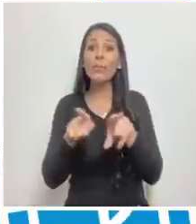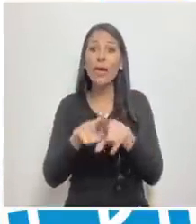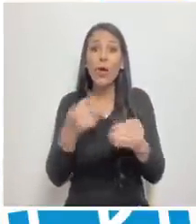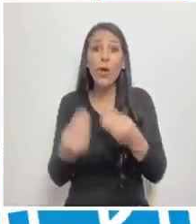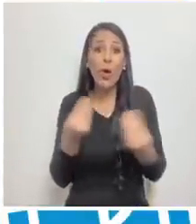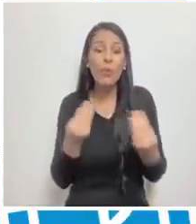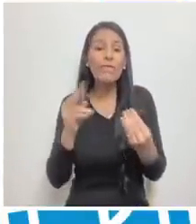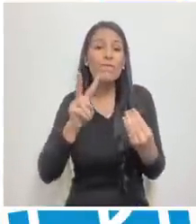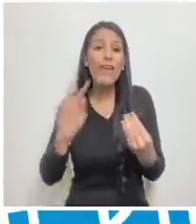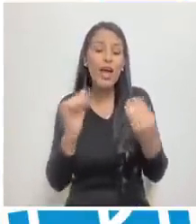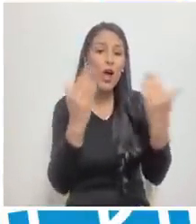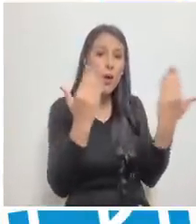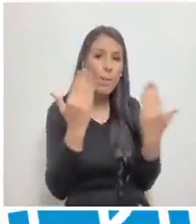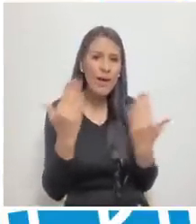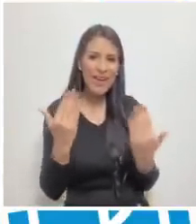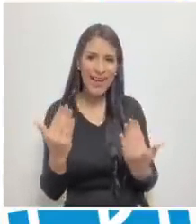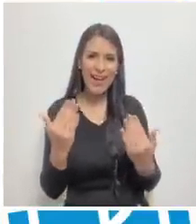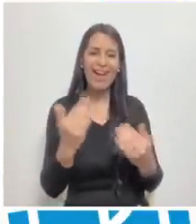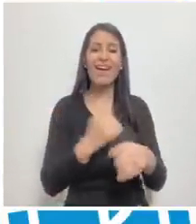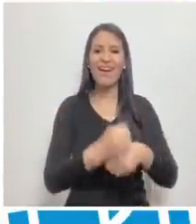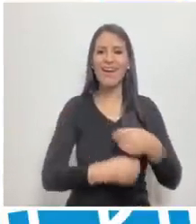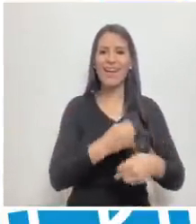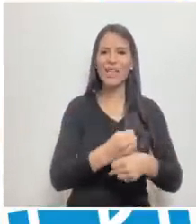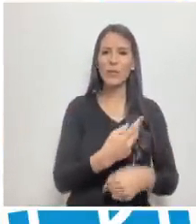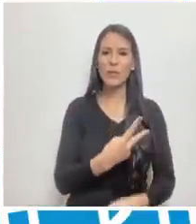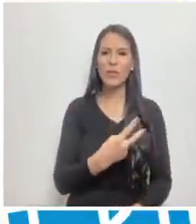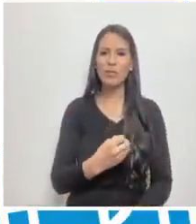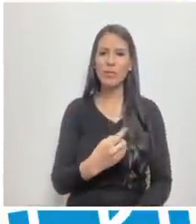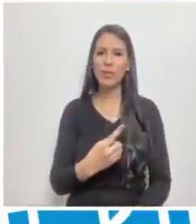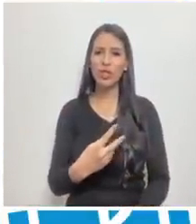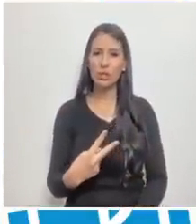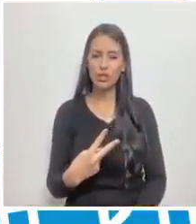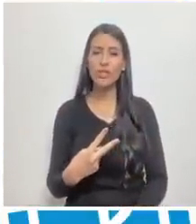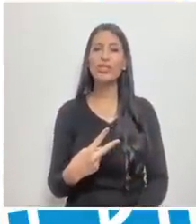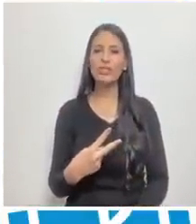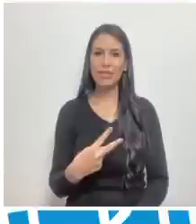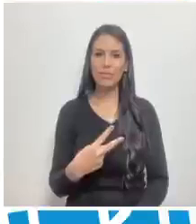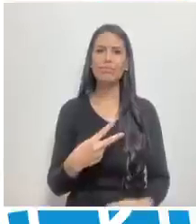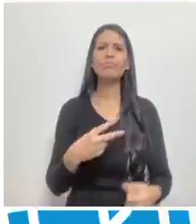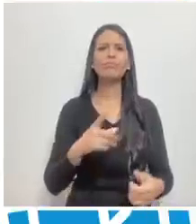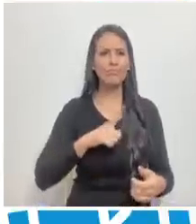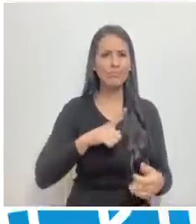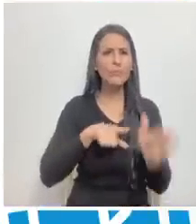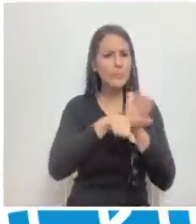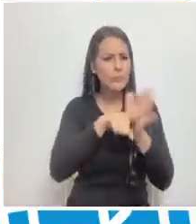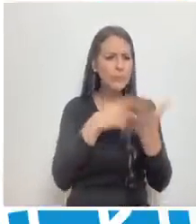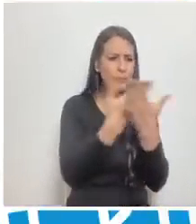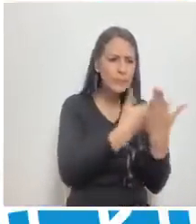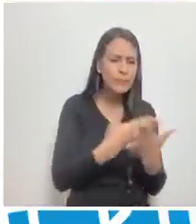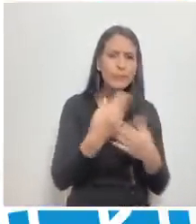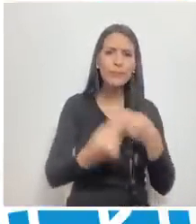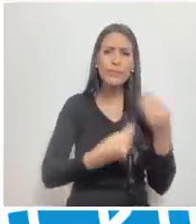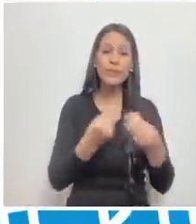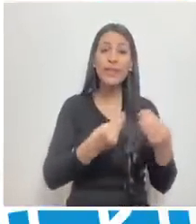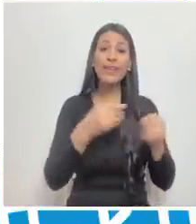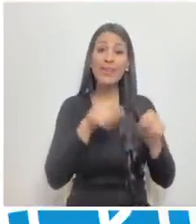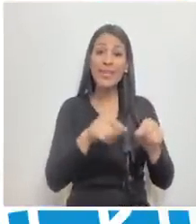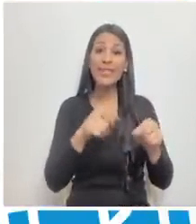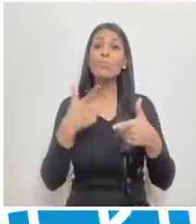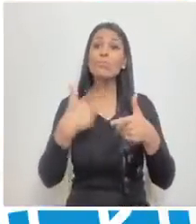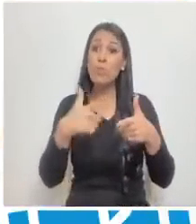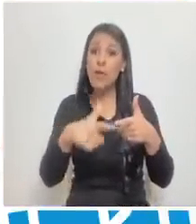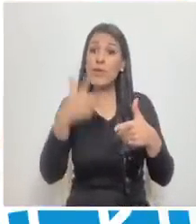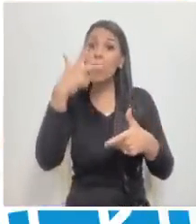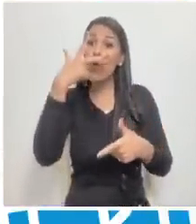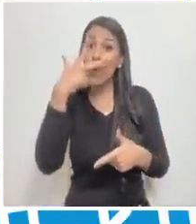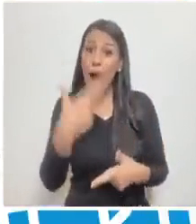partir de 2012, né? Fazendo uma série de estudos, que é um problema que eu vejo no SAEB atual. Eu vejo